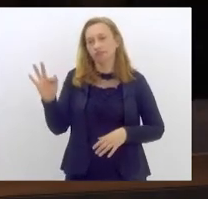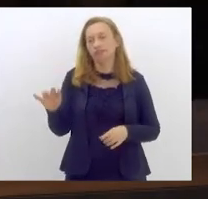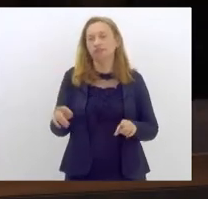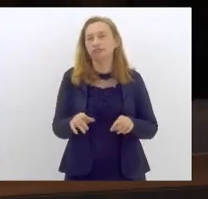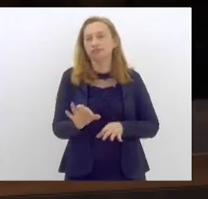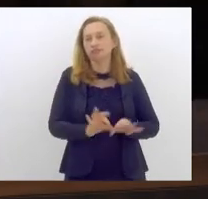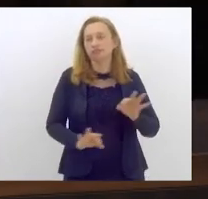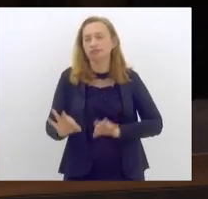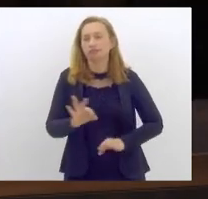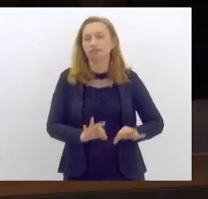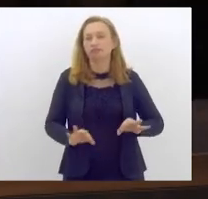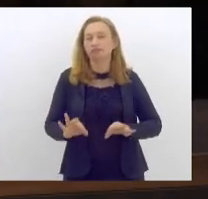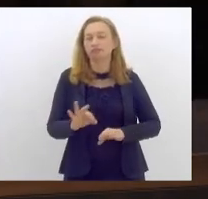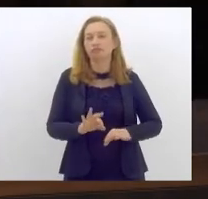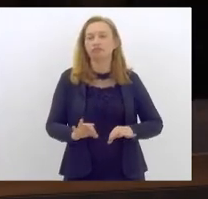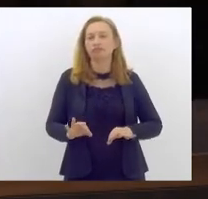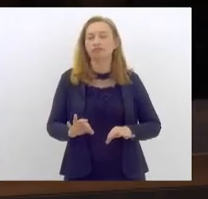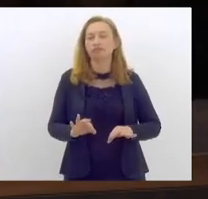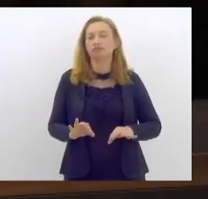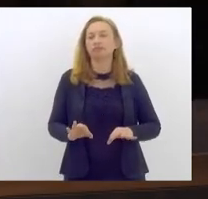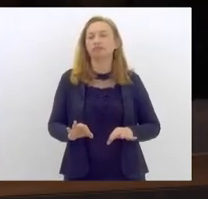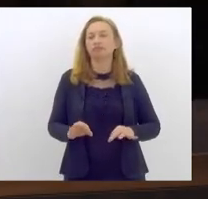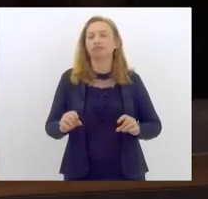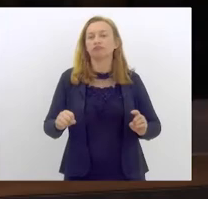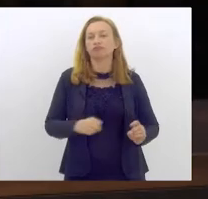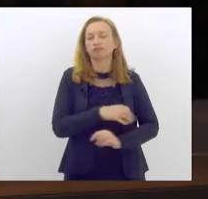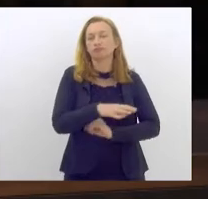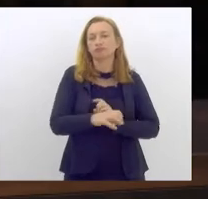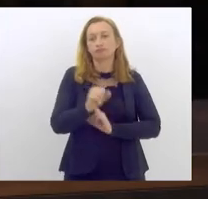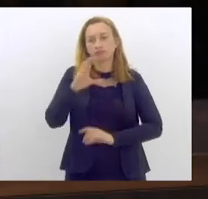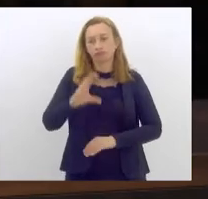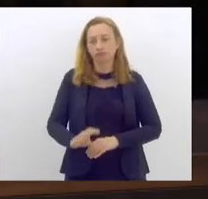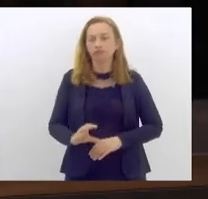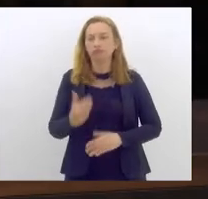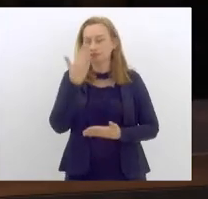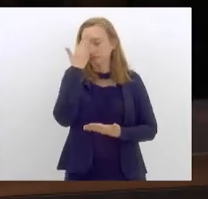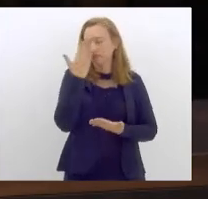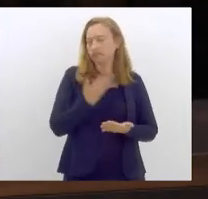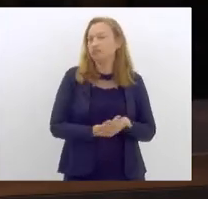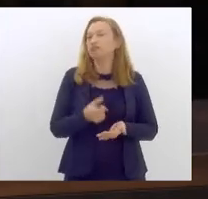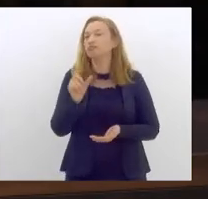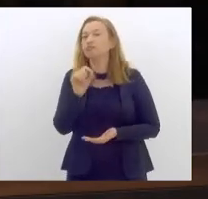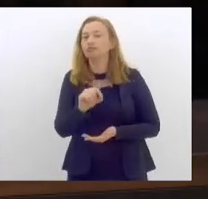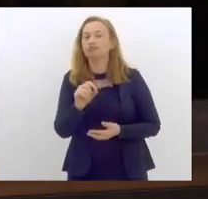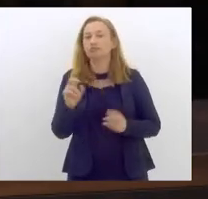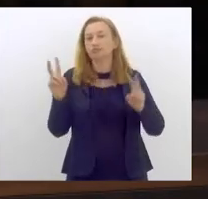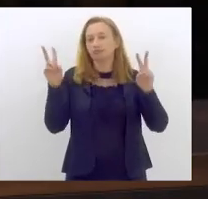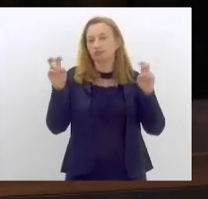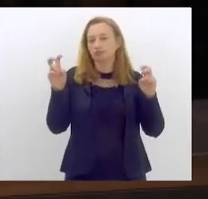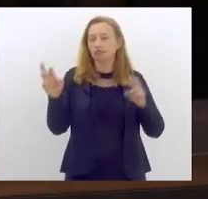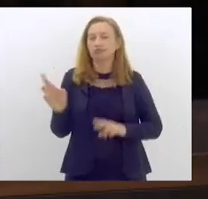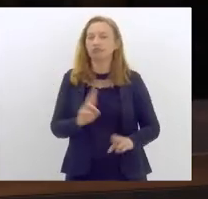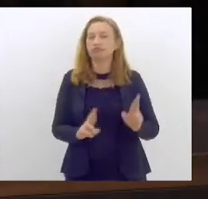da sociedade civil acredito que questões relacionadas